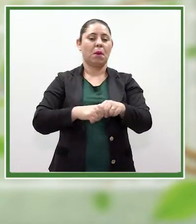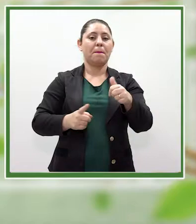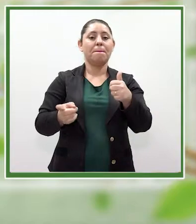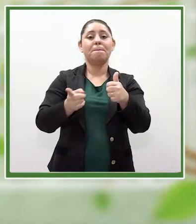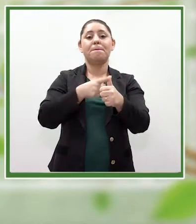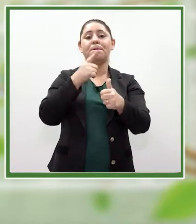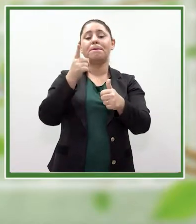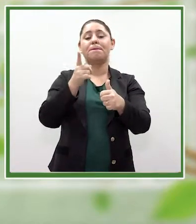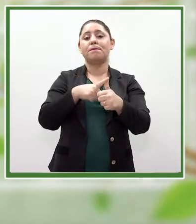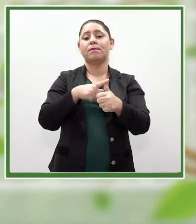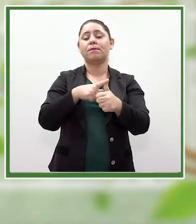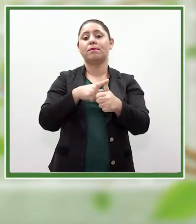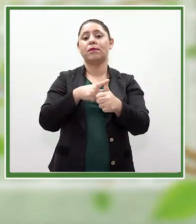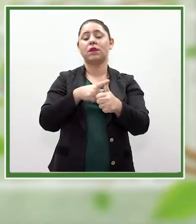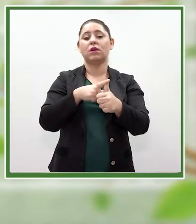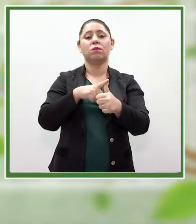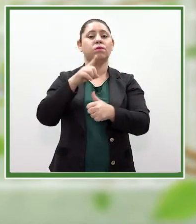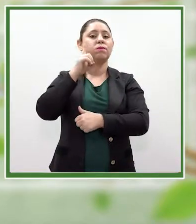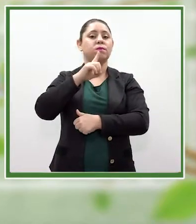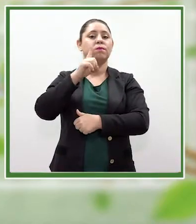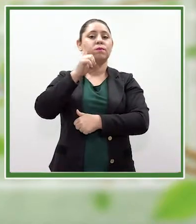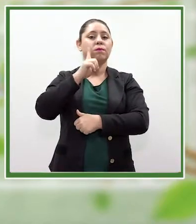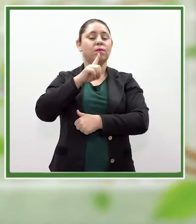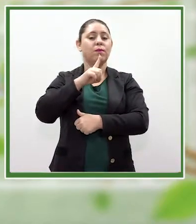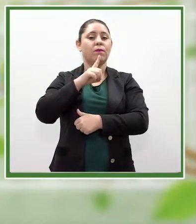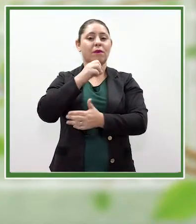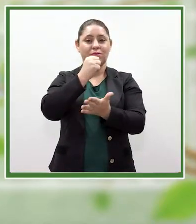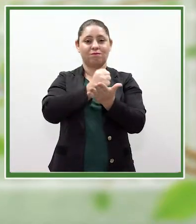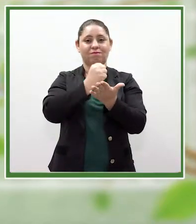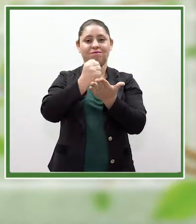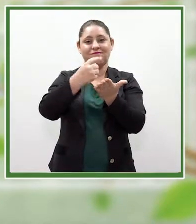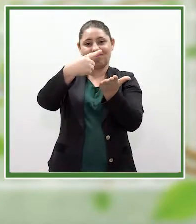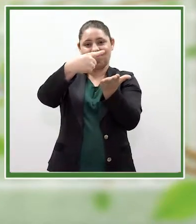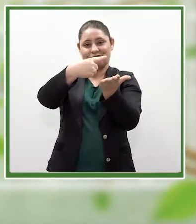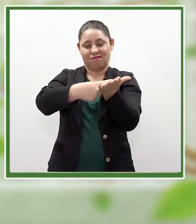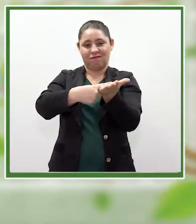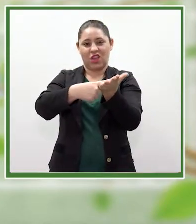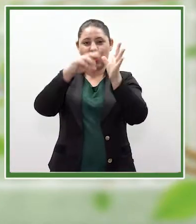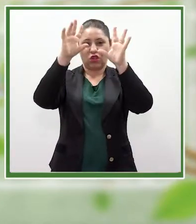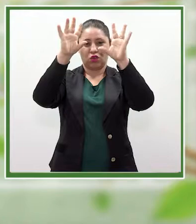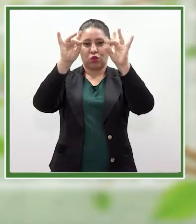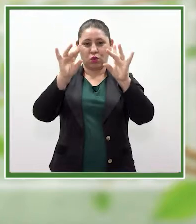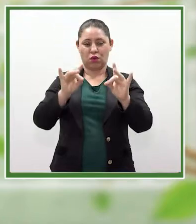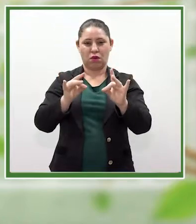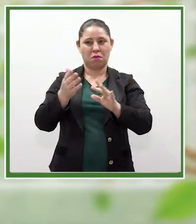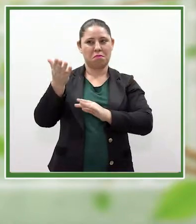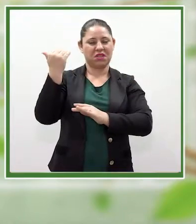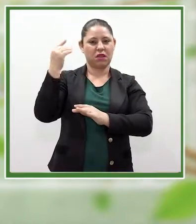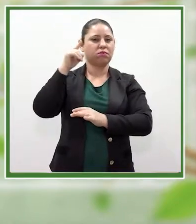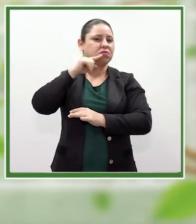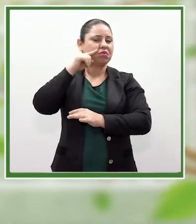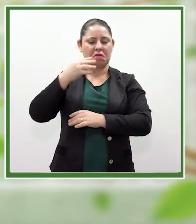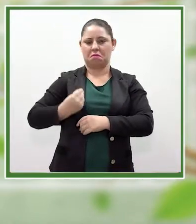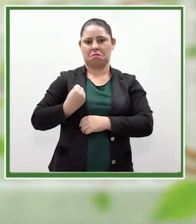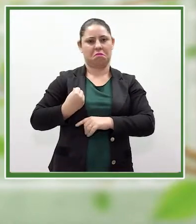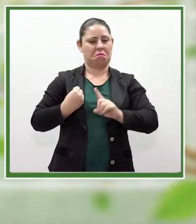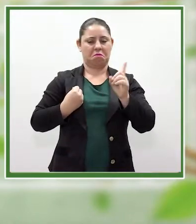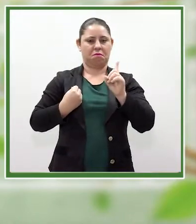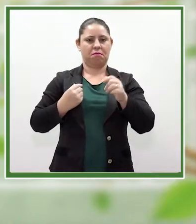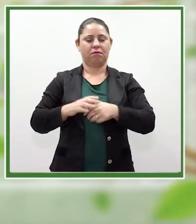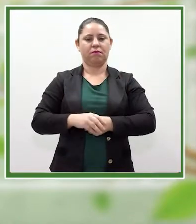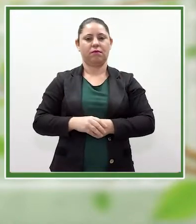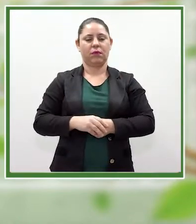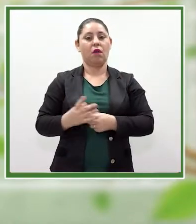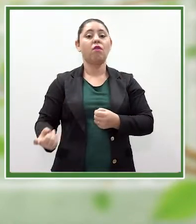do mundo, sendo que nesse momento foi a primeira vez em que os Estados Unidos entraram, né, nesse contexto,